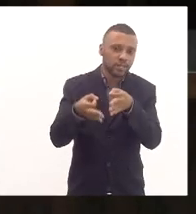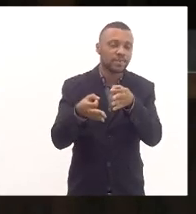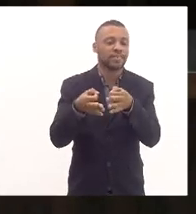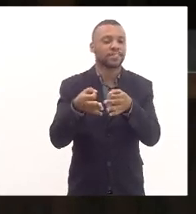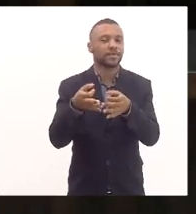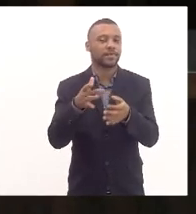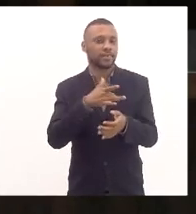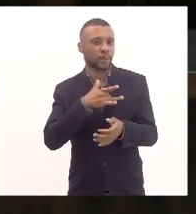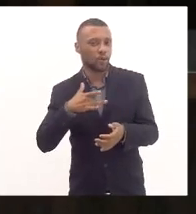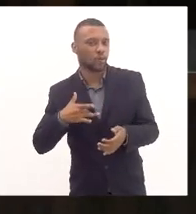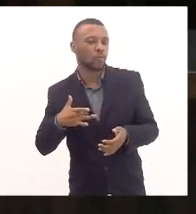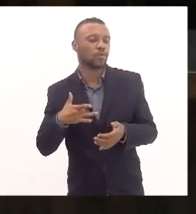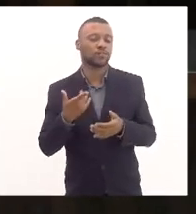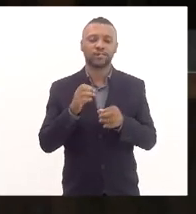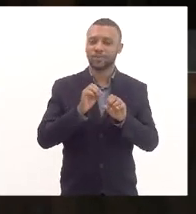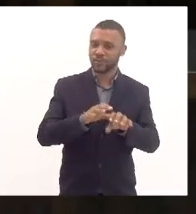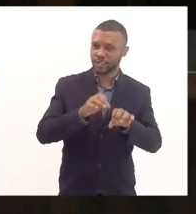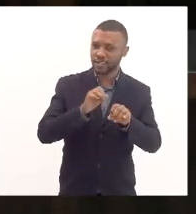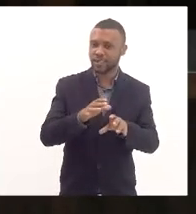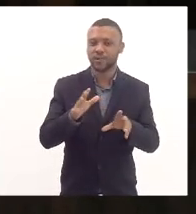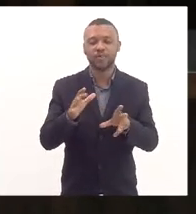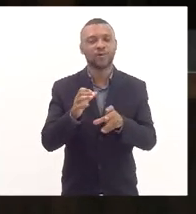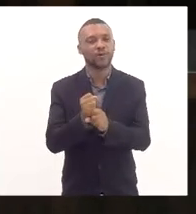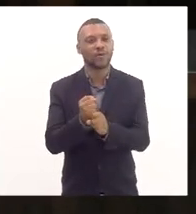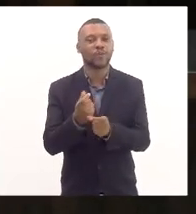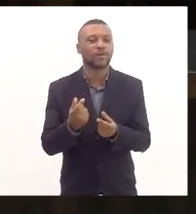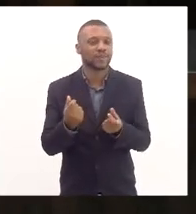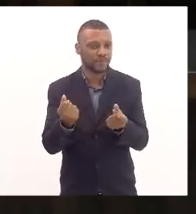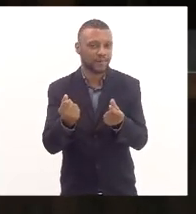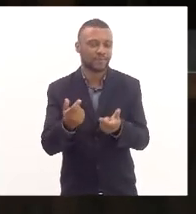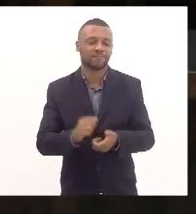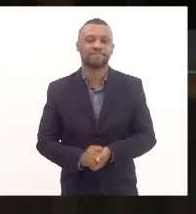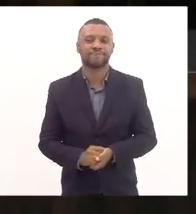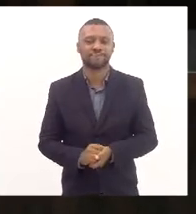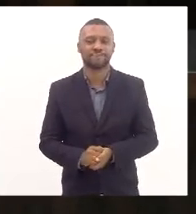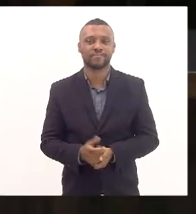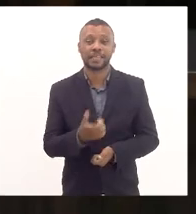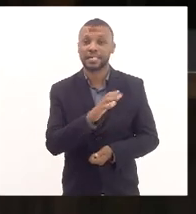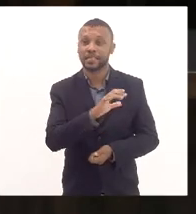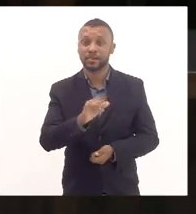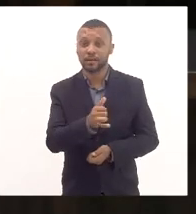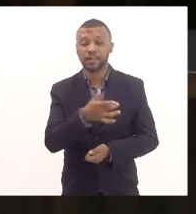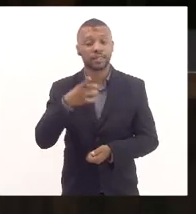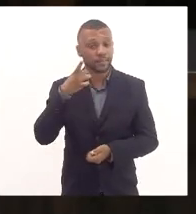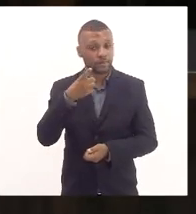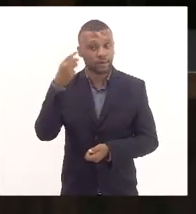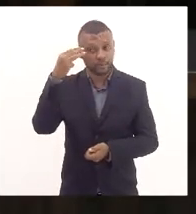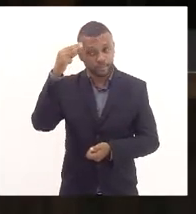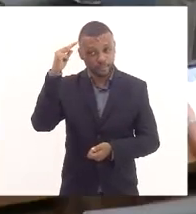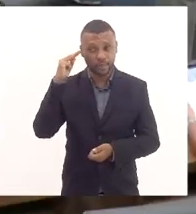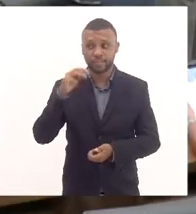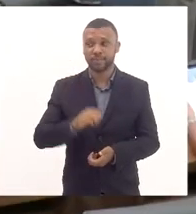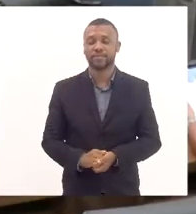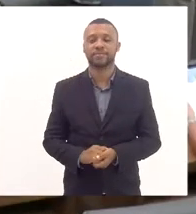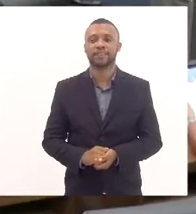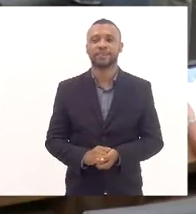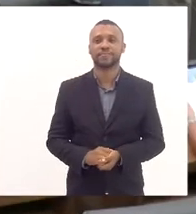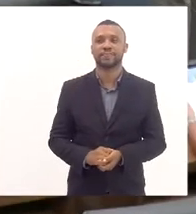assuntos municipais e orçamento para emitir parecer pela comissão de condição Justiça sentada mas pode ser um